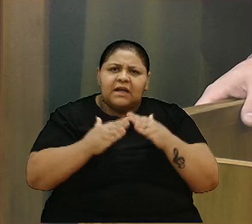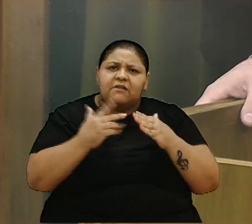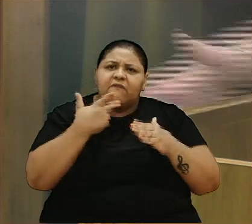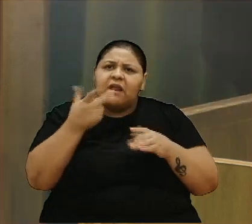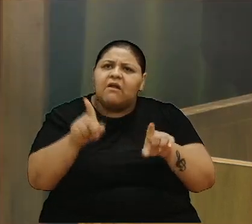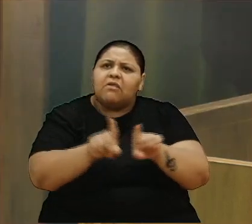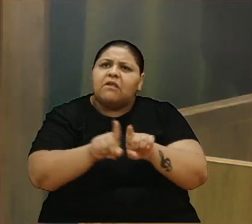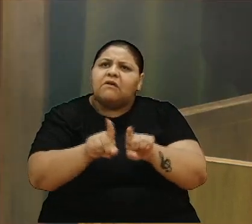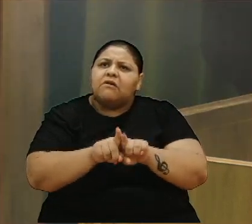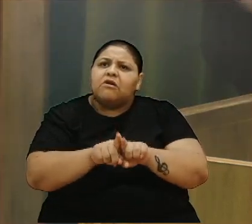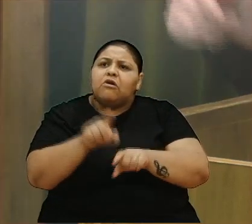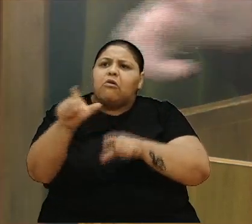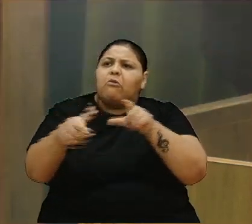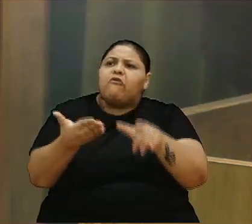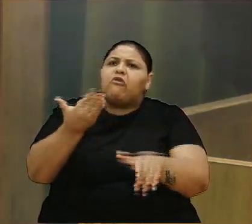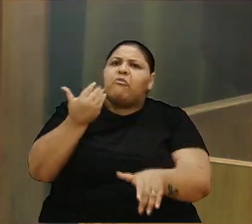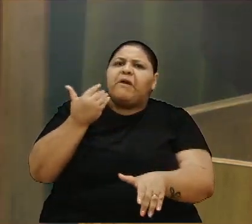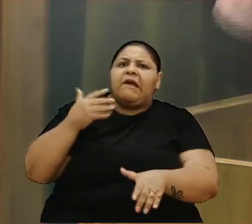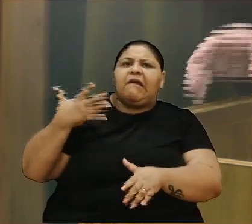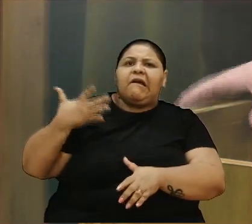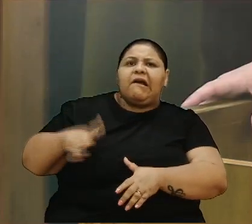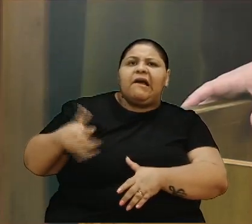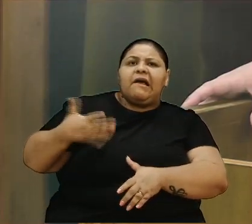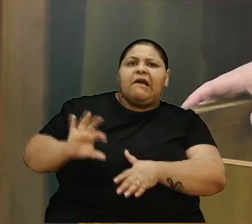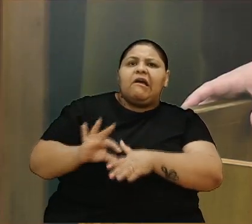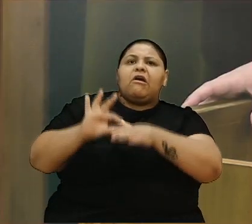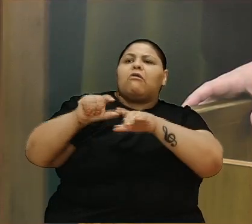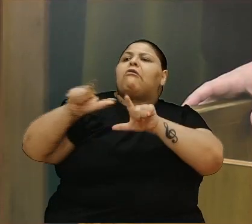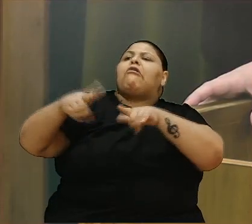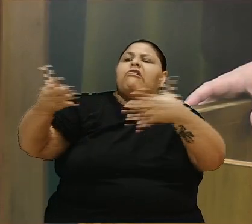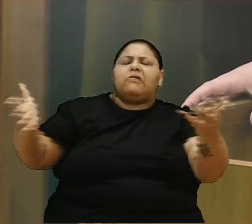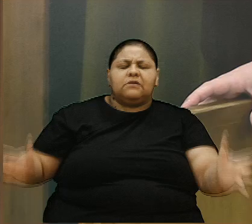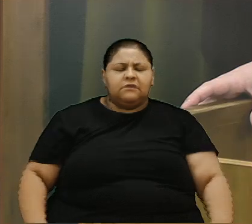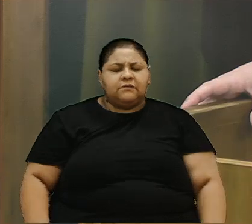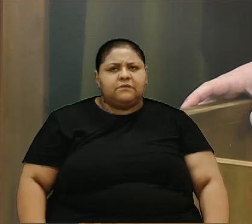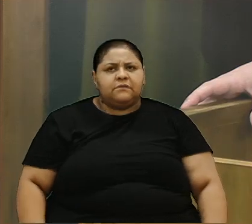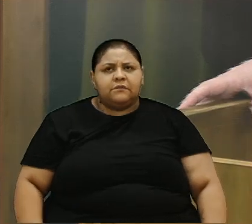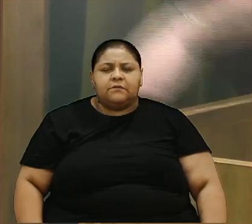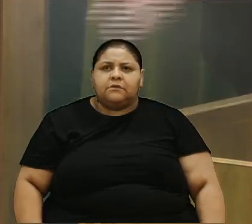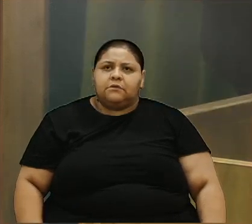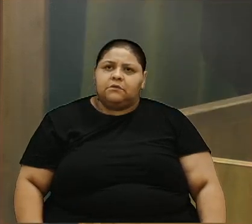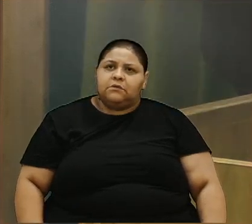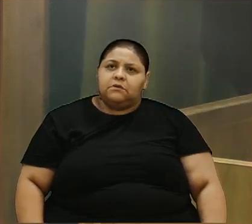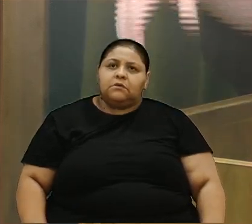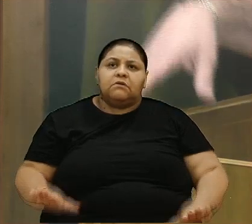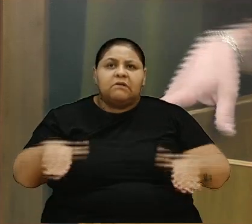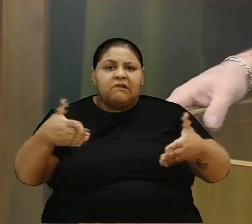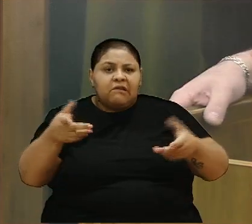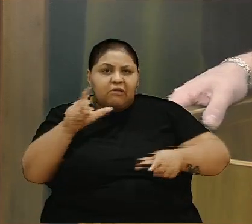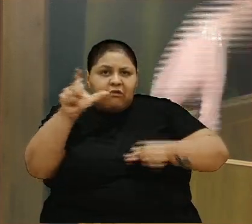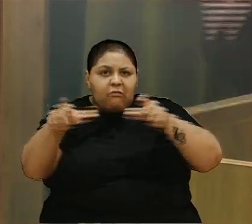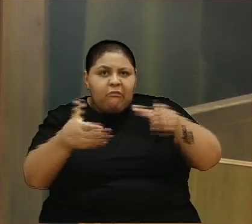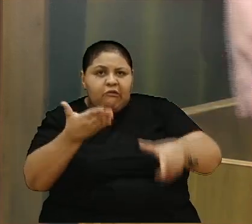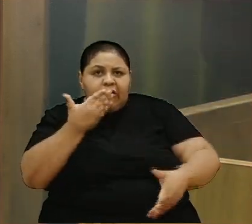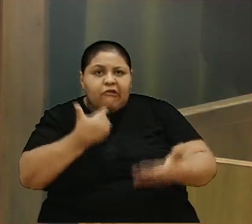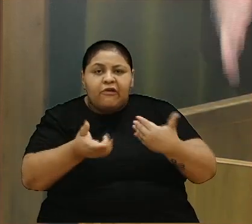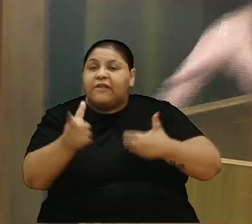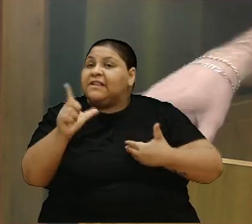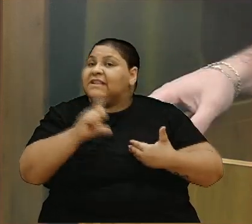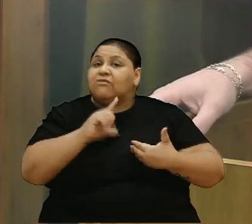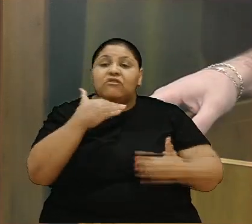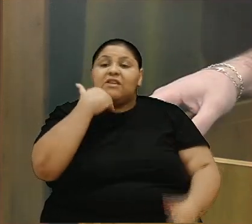O povo vai comer picanha. Vai comer aonde picanha? Cadê que o povo vai comer picanha? Não tem,